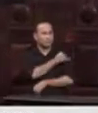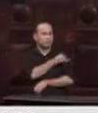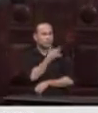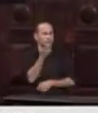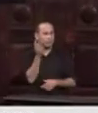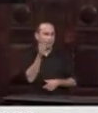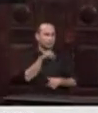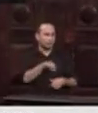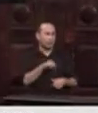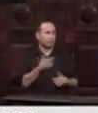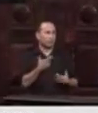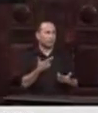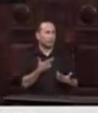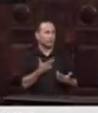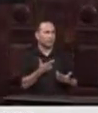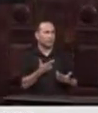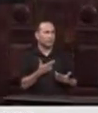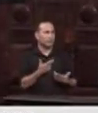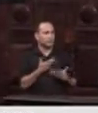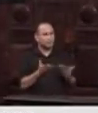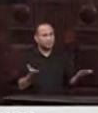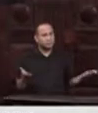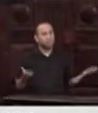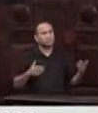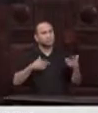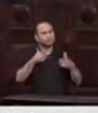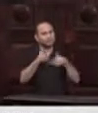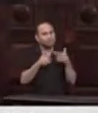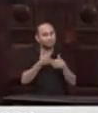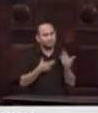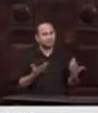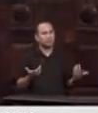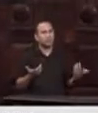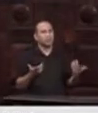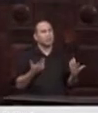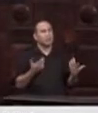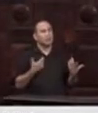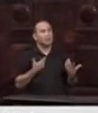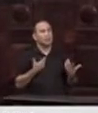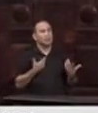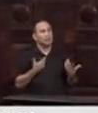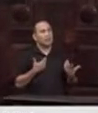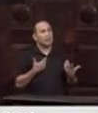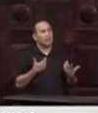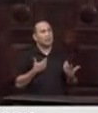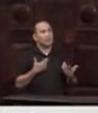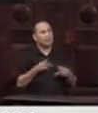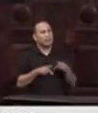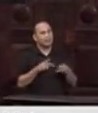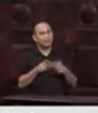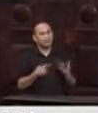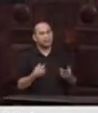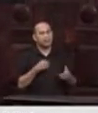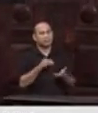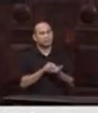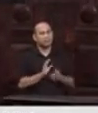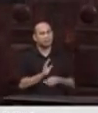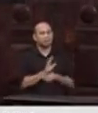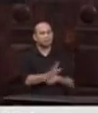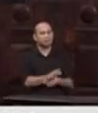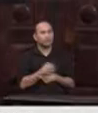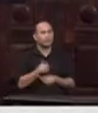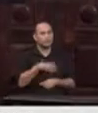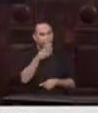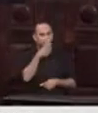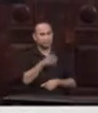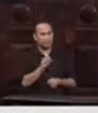ele vive hoje. Estamos perdendo essa guerra e a nossa população está totalmente desassistida e essa denúncia eu